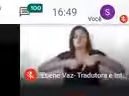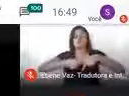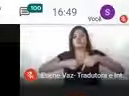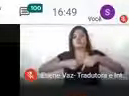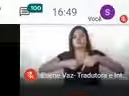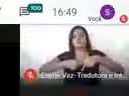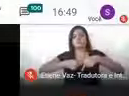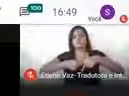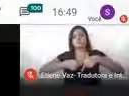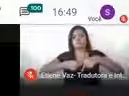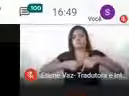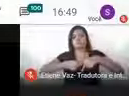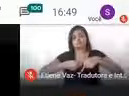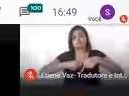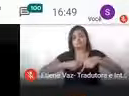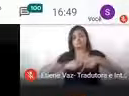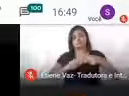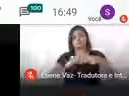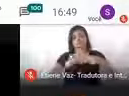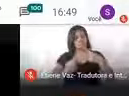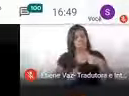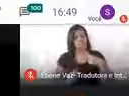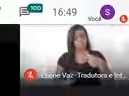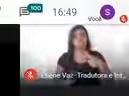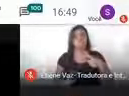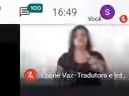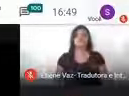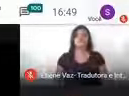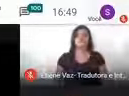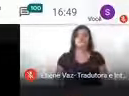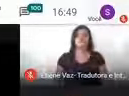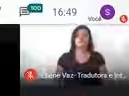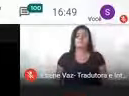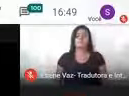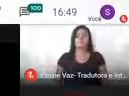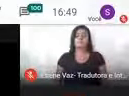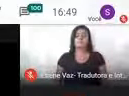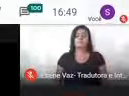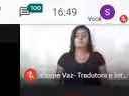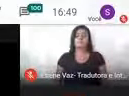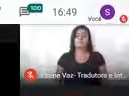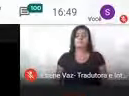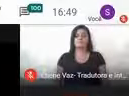comunidade Itabocal Ponte e a comunidade Forte Castelo.